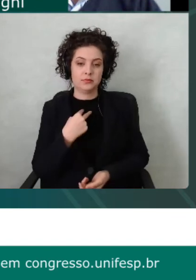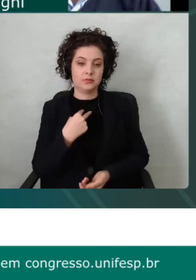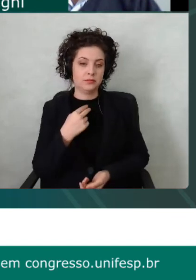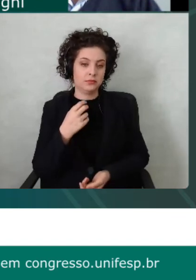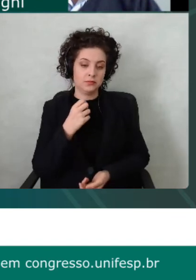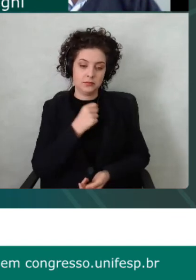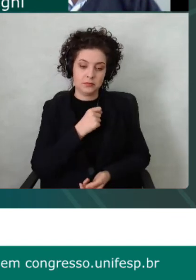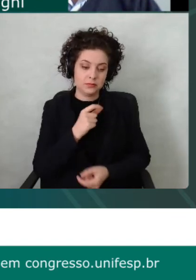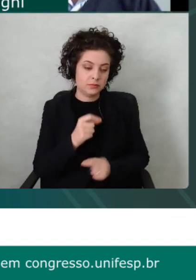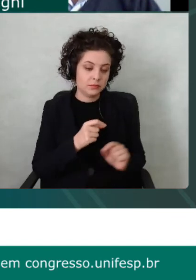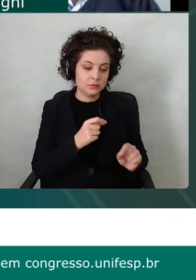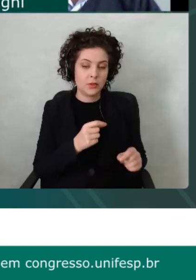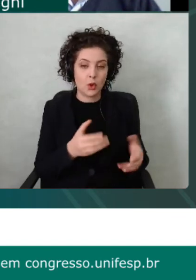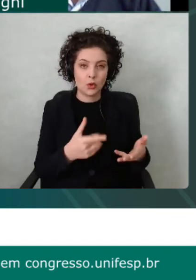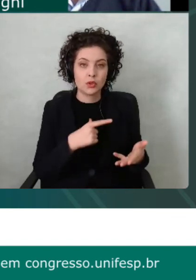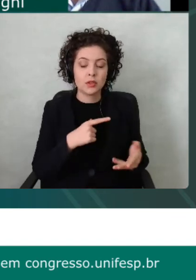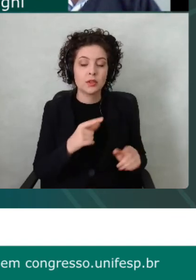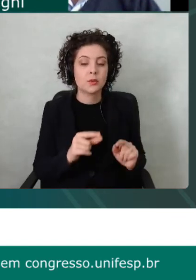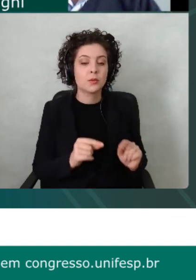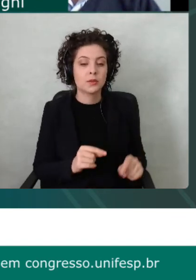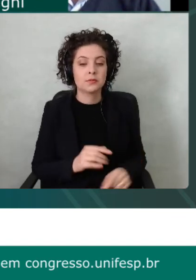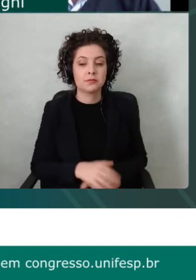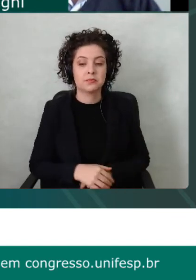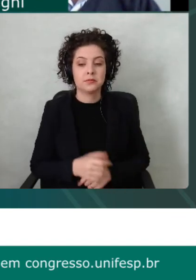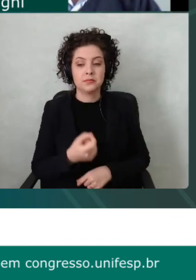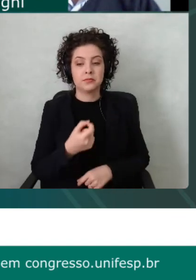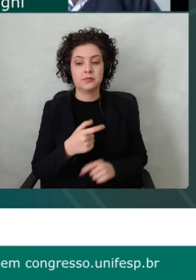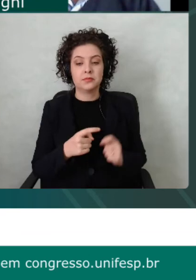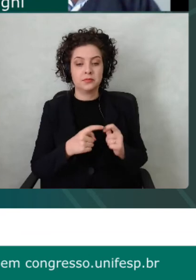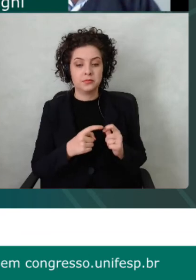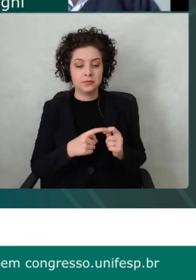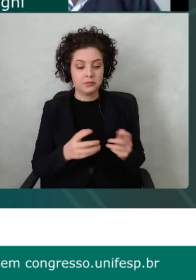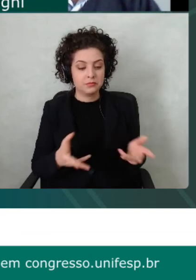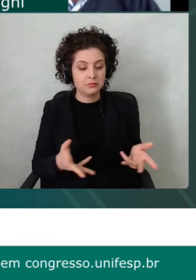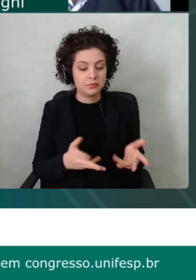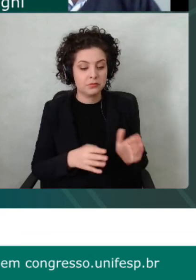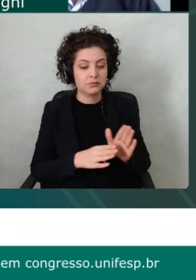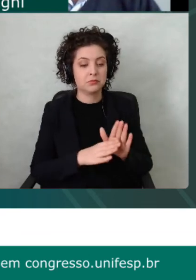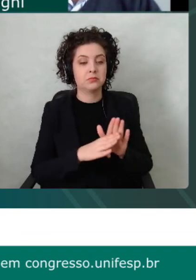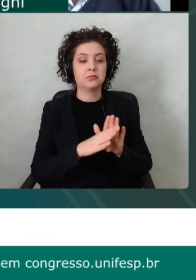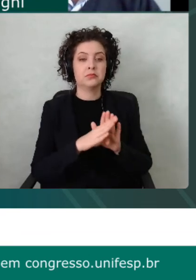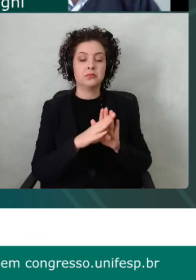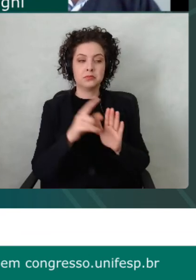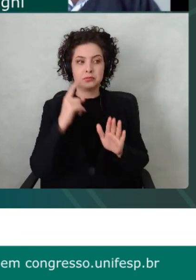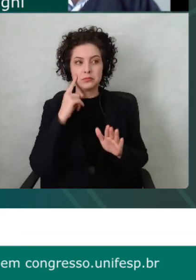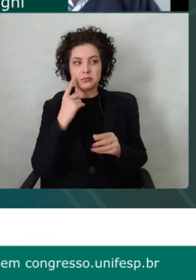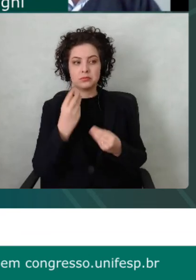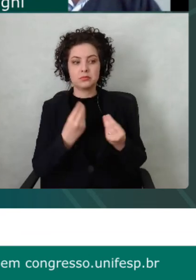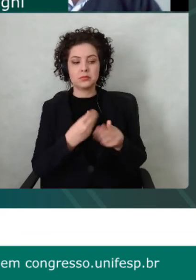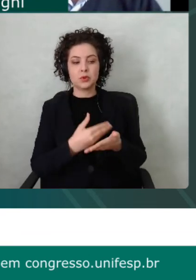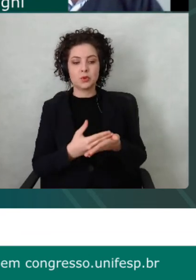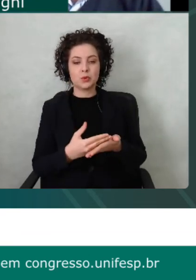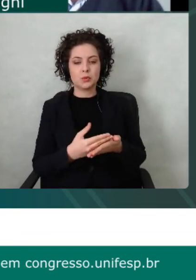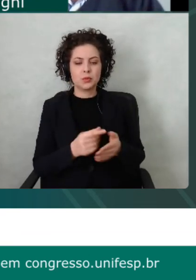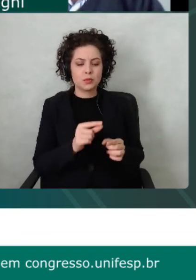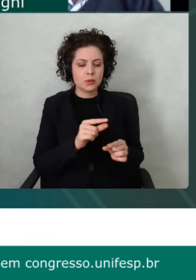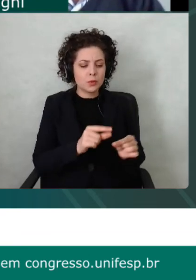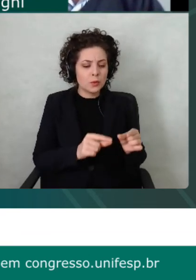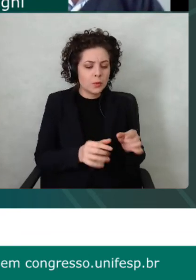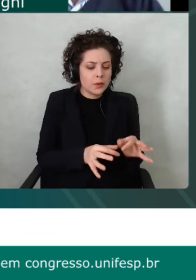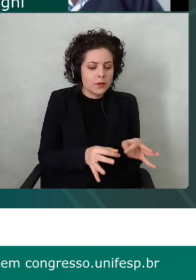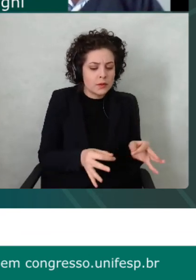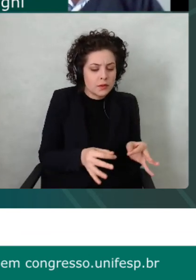tem hoje em dia de medicamentos promissores e começar já a pensar em estudos pequenininhos, né, prova de conceito,